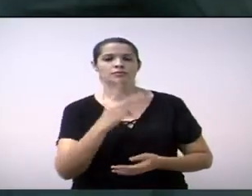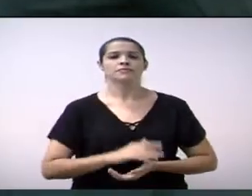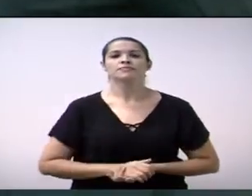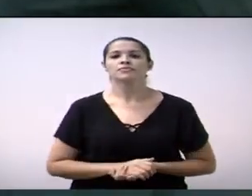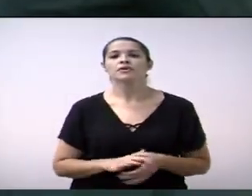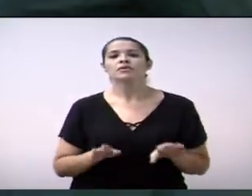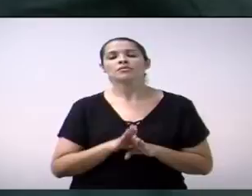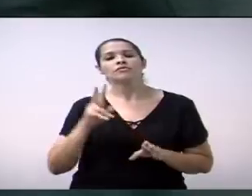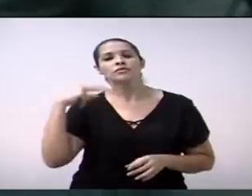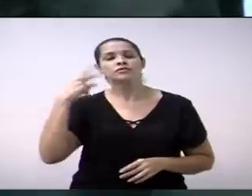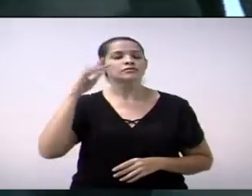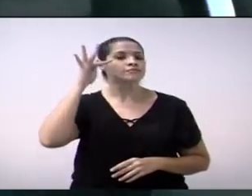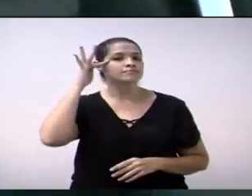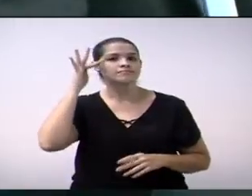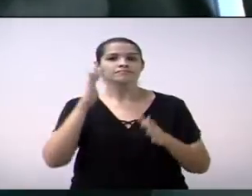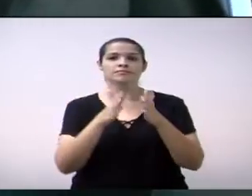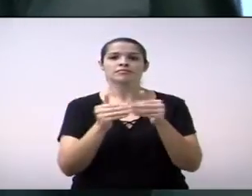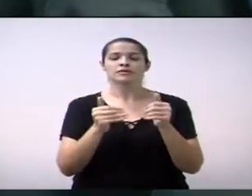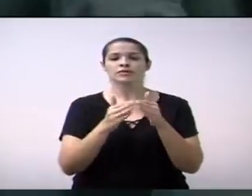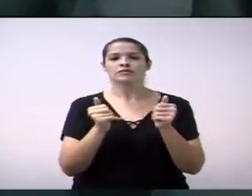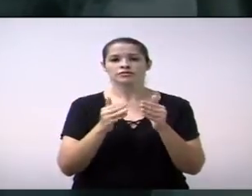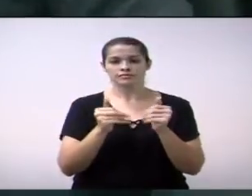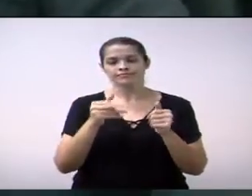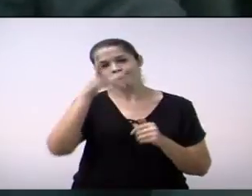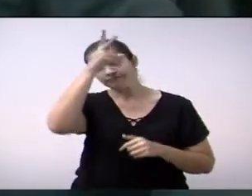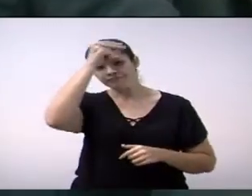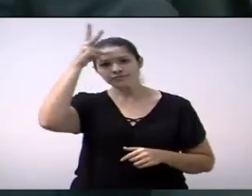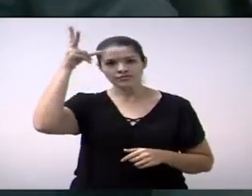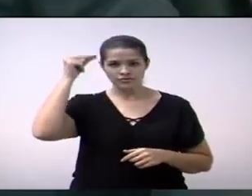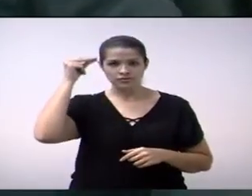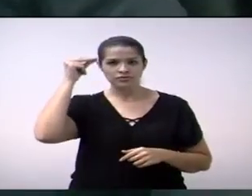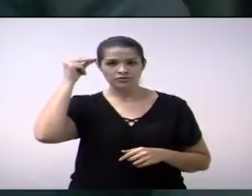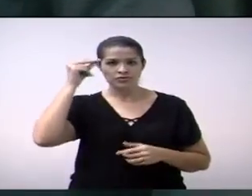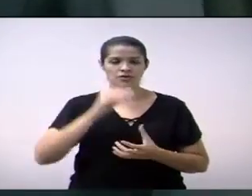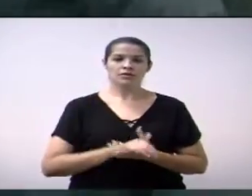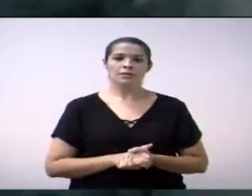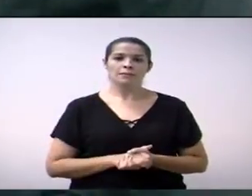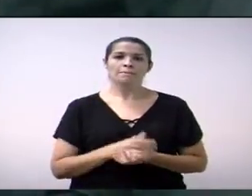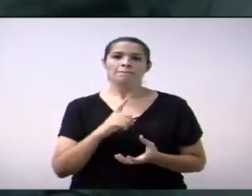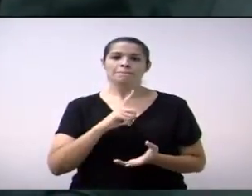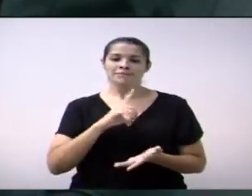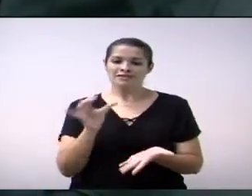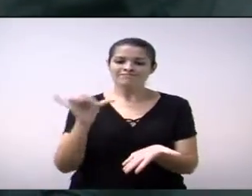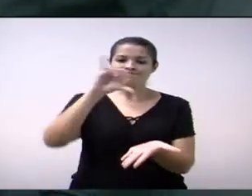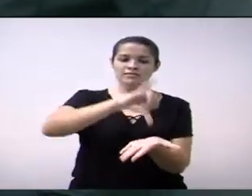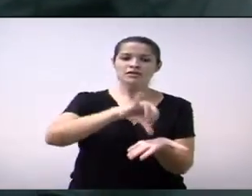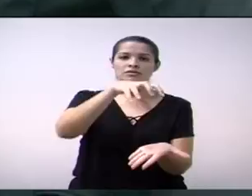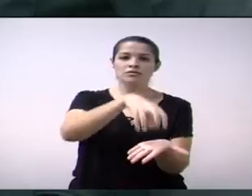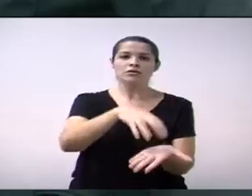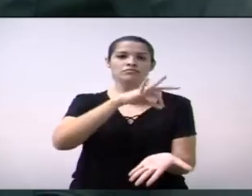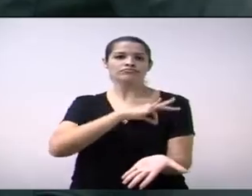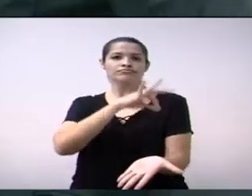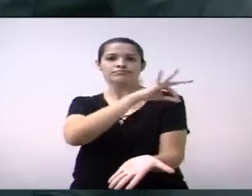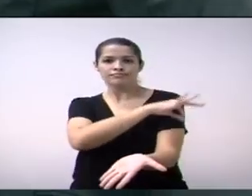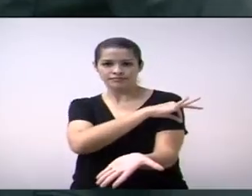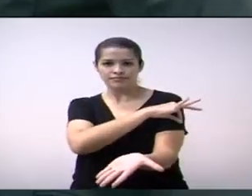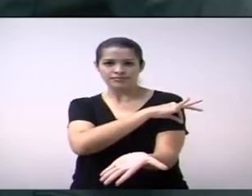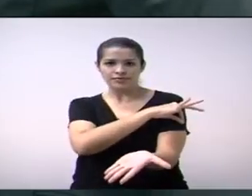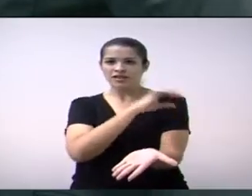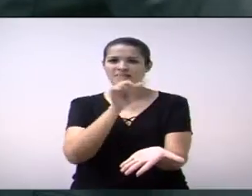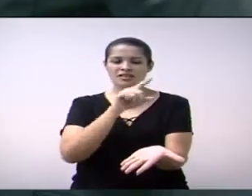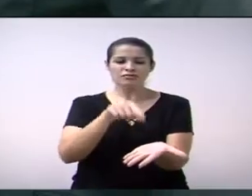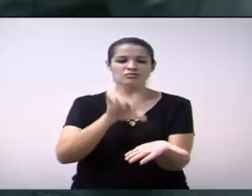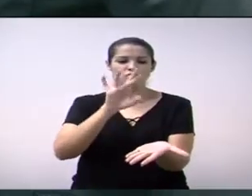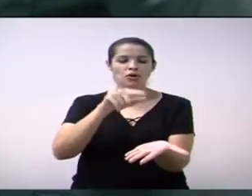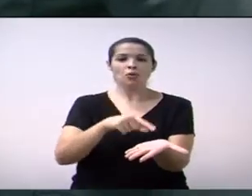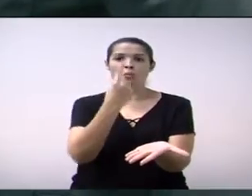Xavier, sugerindo ao Executivo descentralização da Guarda Municipal com a criação de uma base comunitária em cada região da cidade,